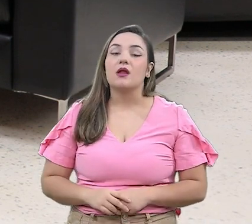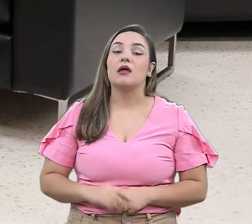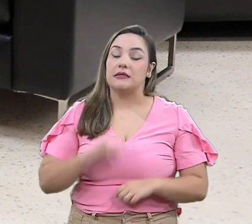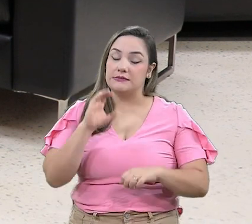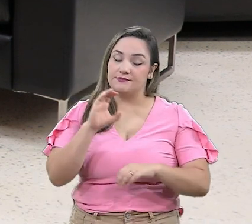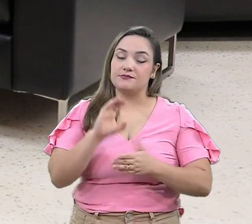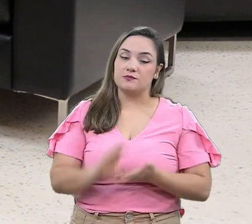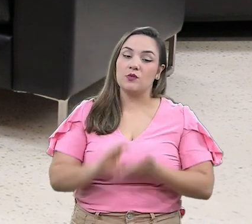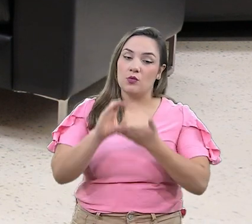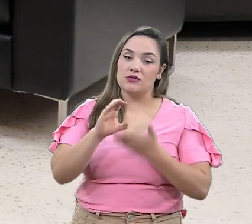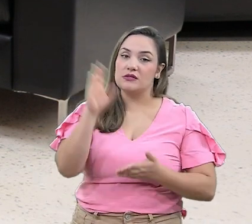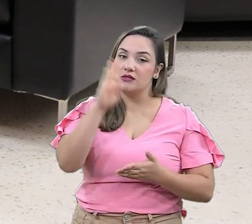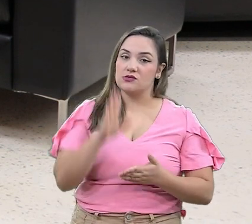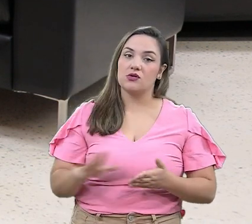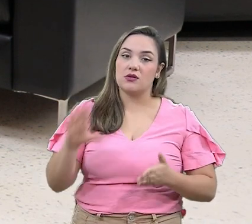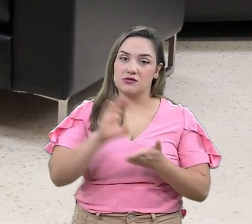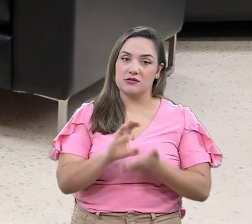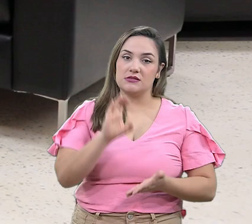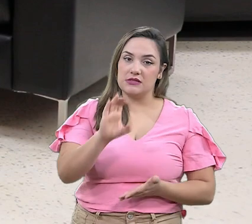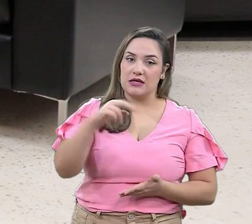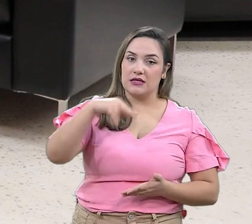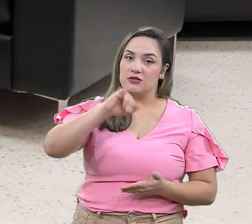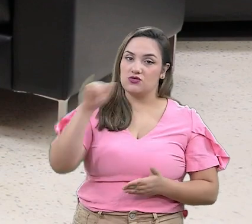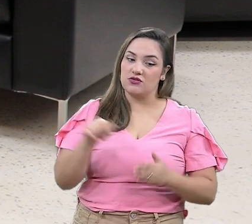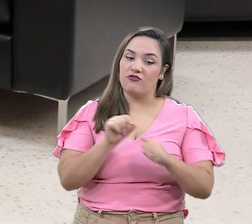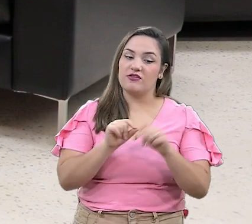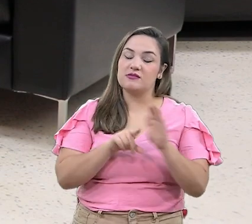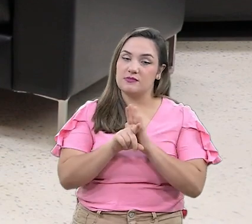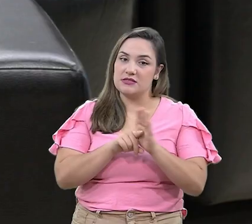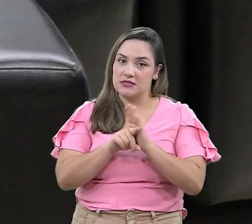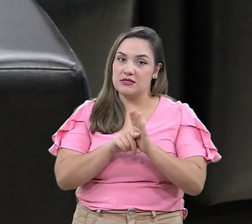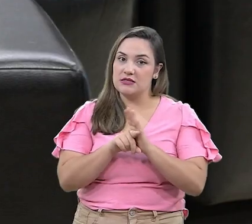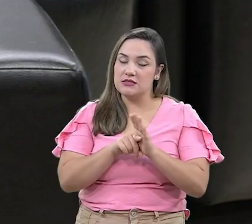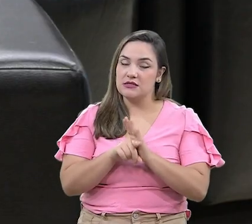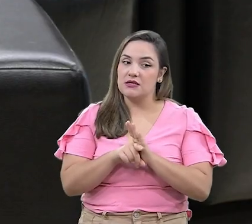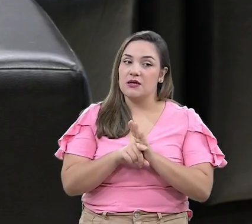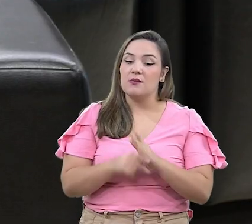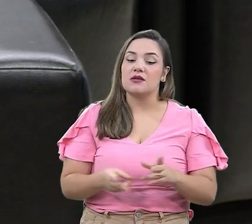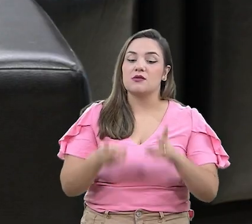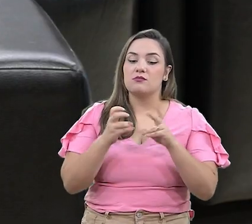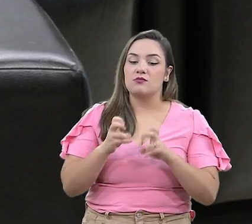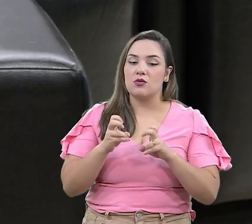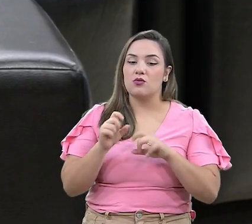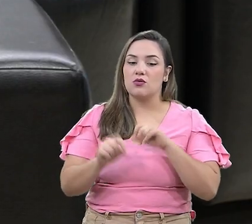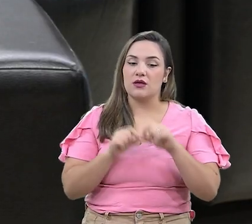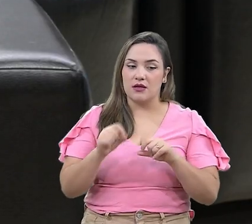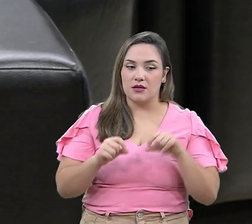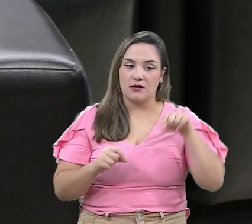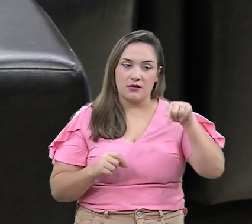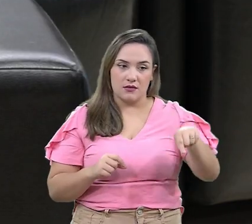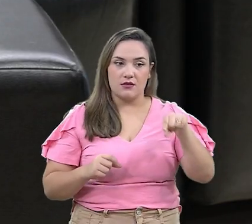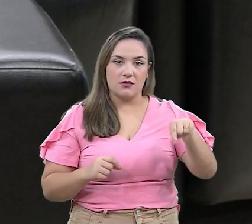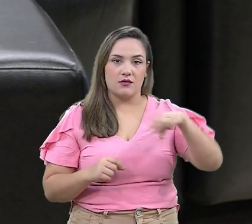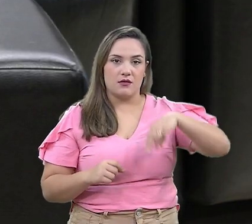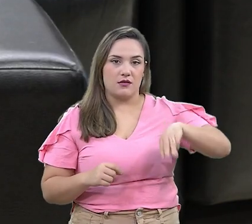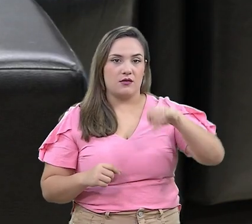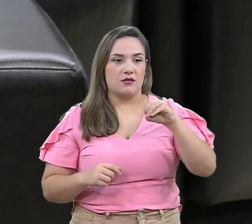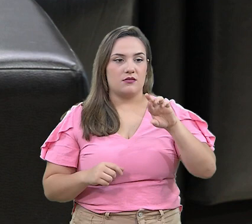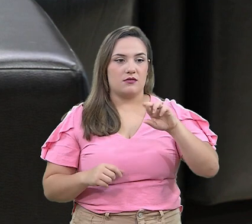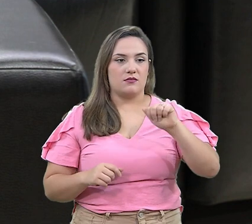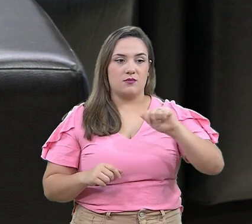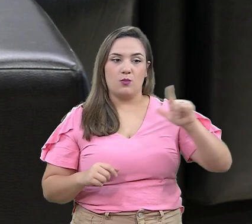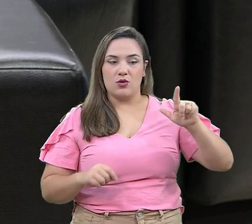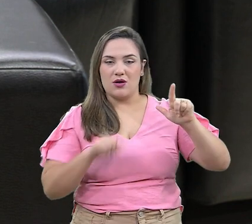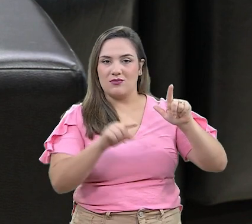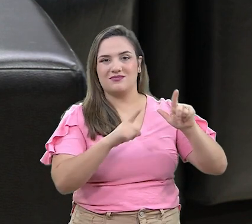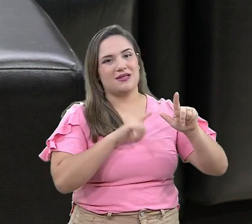de prevenção e enfrentamento ao assédio. E o que se detectou é que o assédio moral é a prática